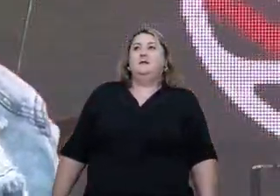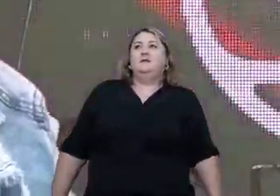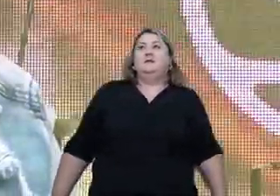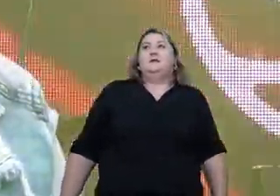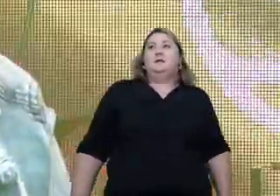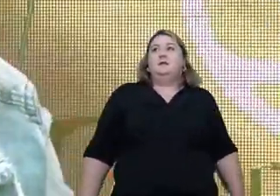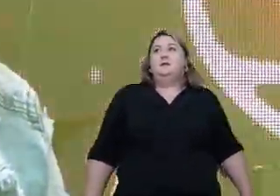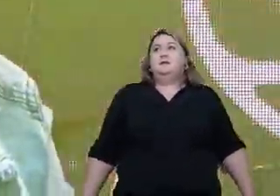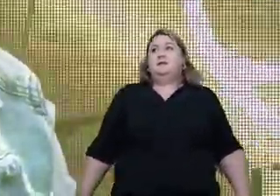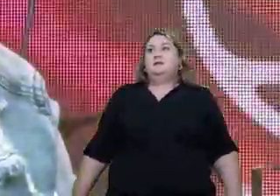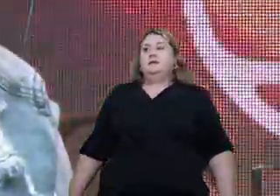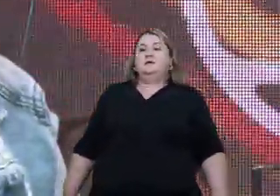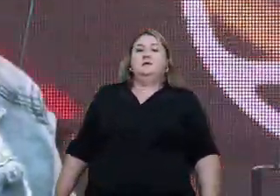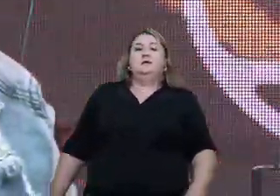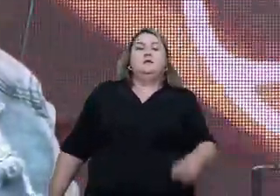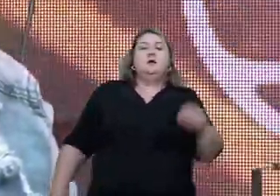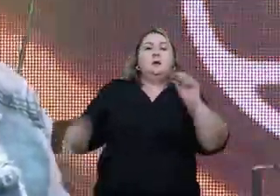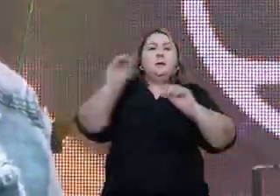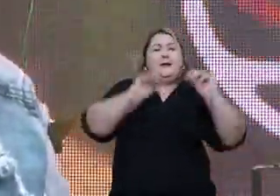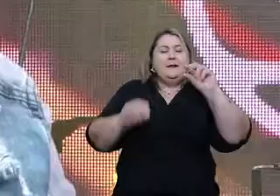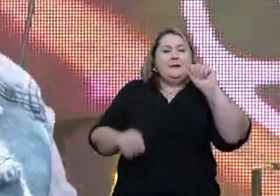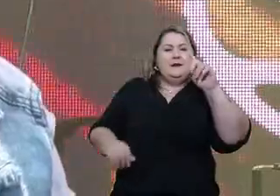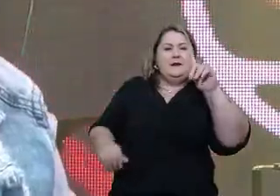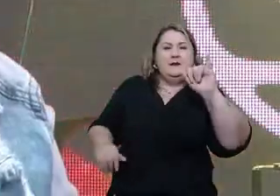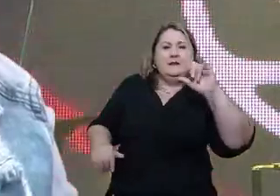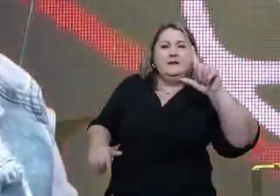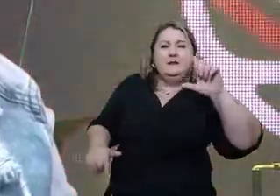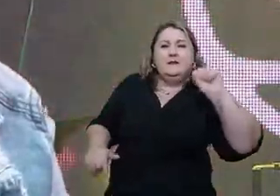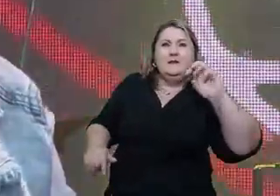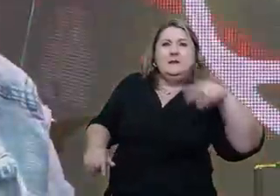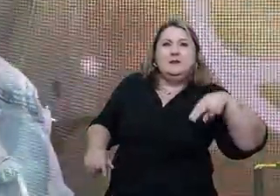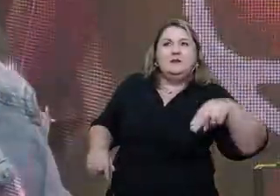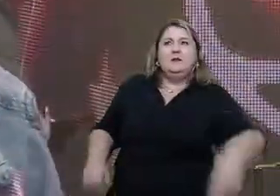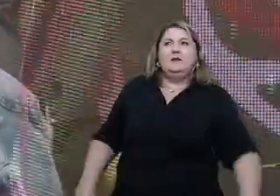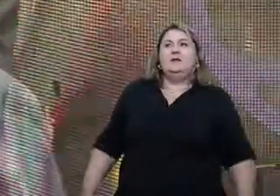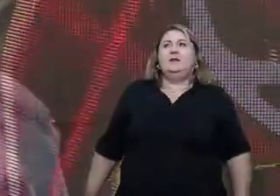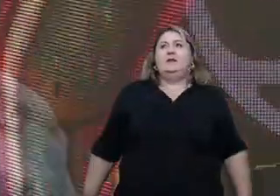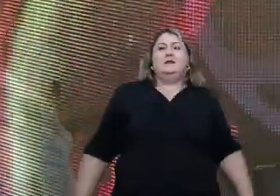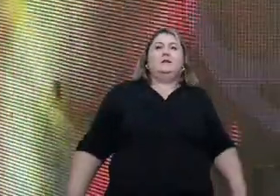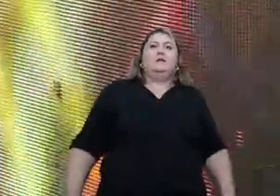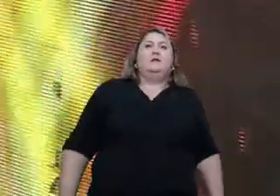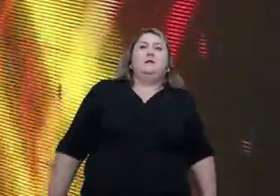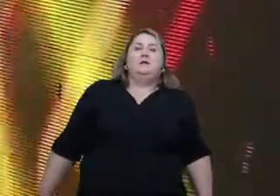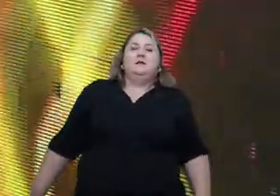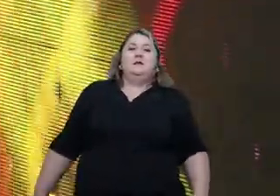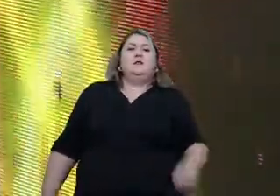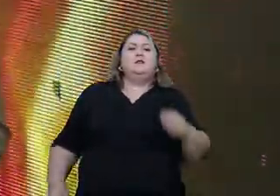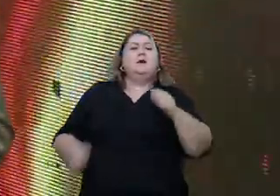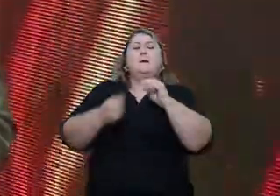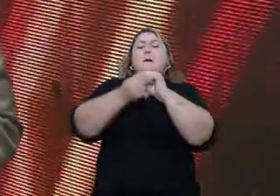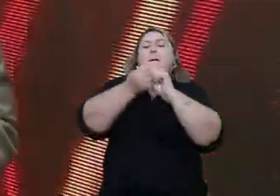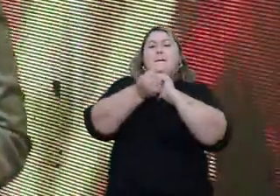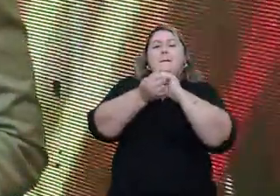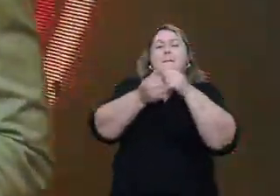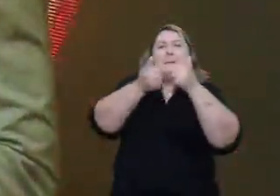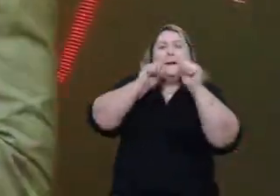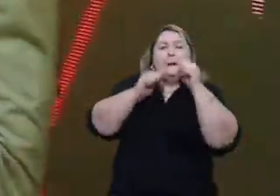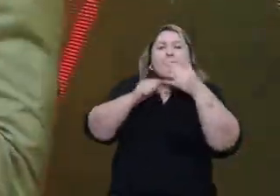Conosco aqui, beijo Vanilson, Patrícia, Gabriela, Eduardo, Vanilson, Mariana.